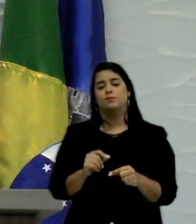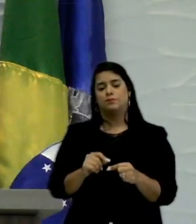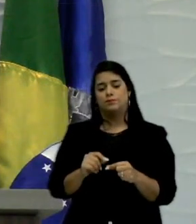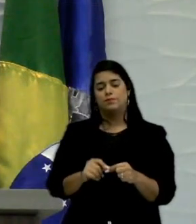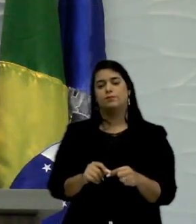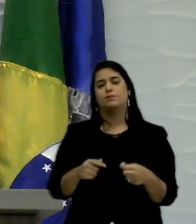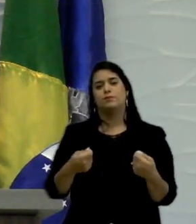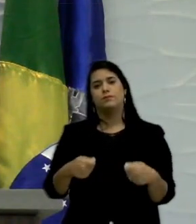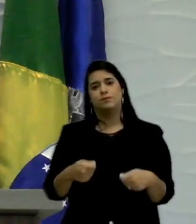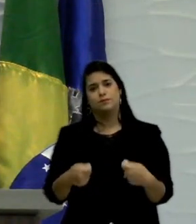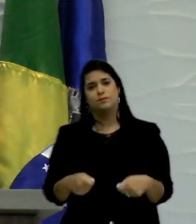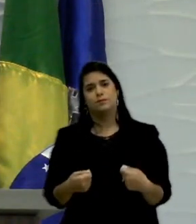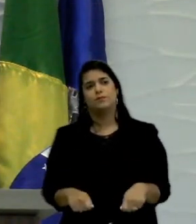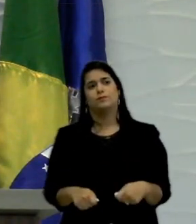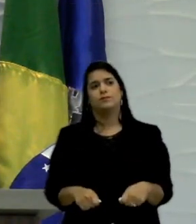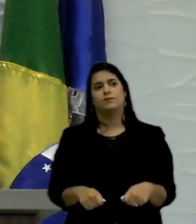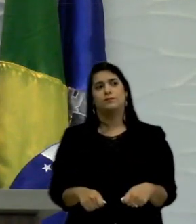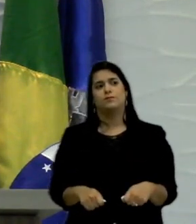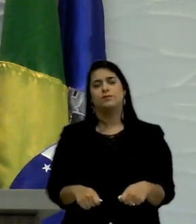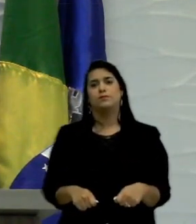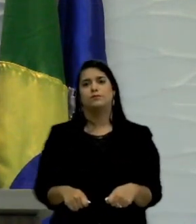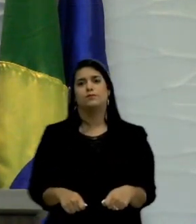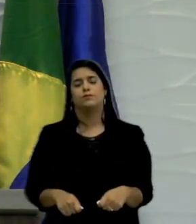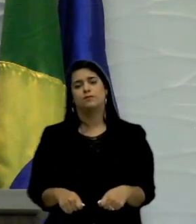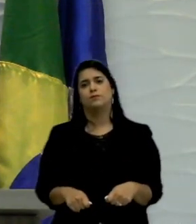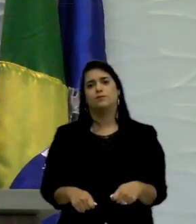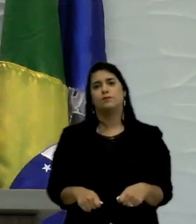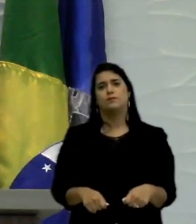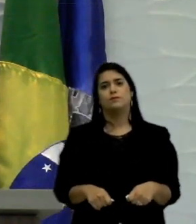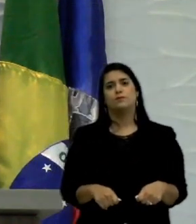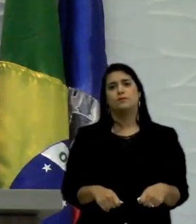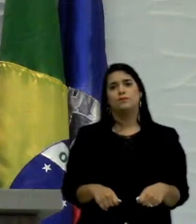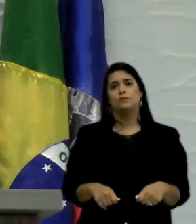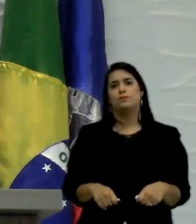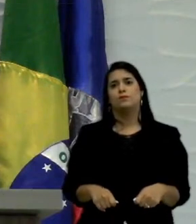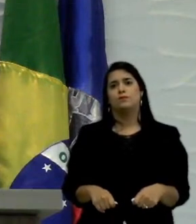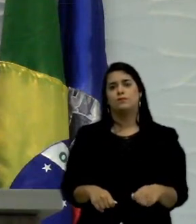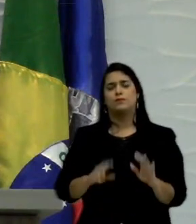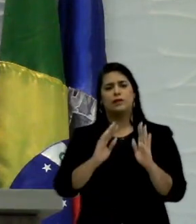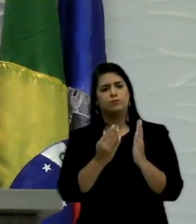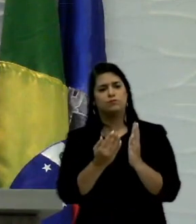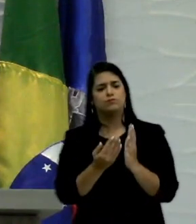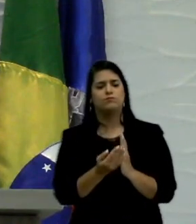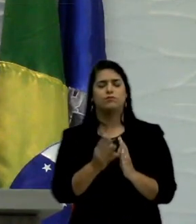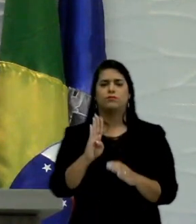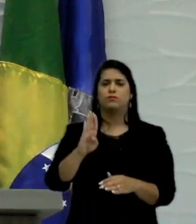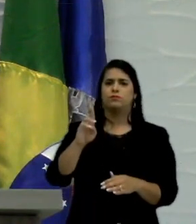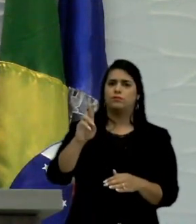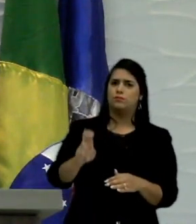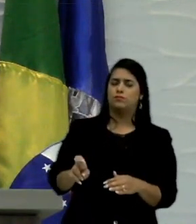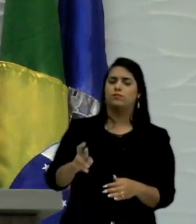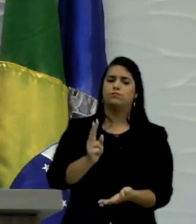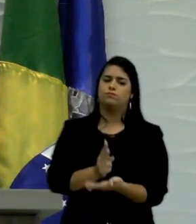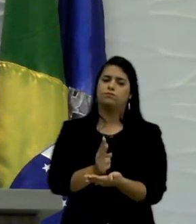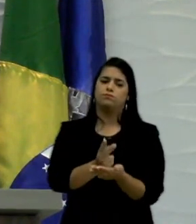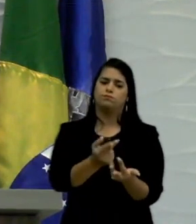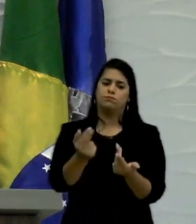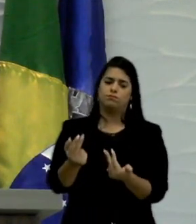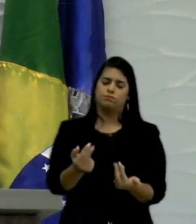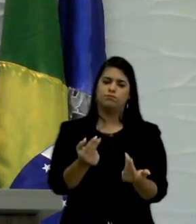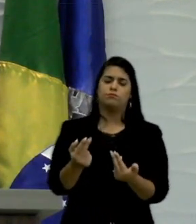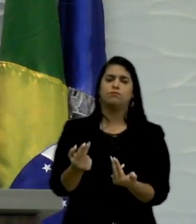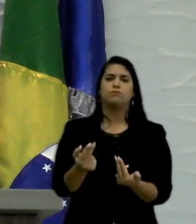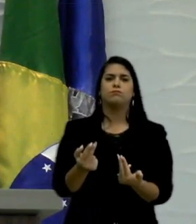no Recife, com uma multidão de gente, ou fechando as próprias BR, como a gente sempre fez, para